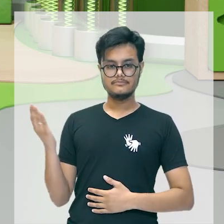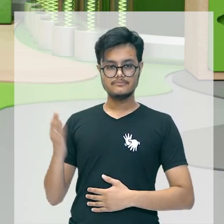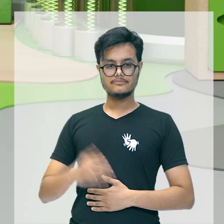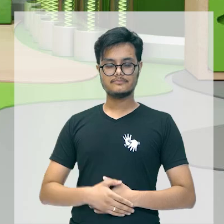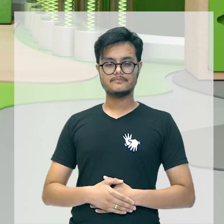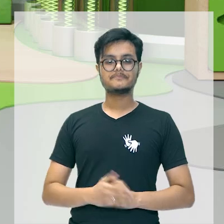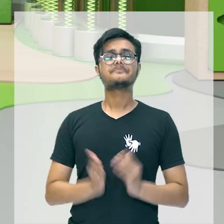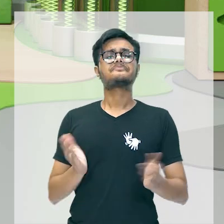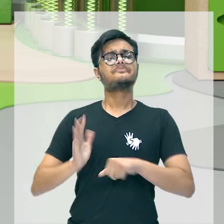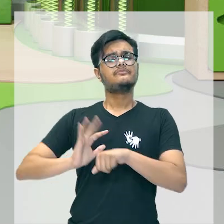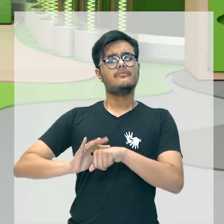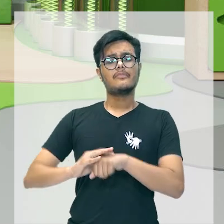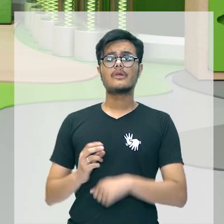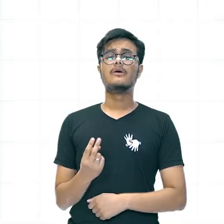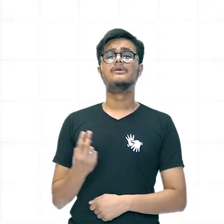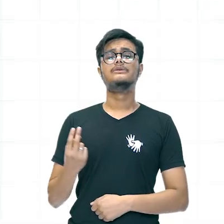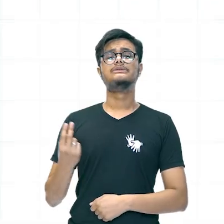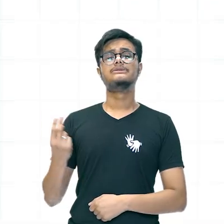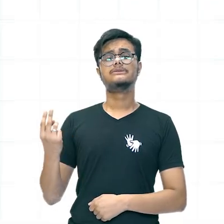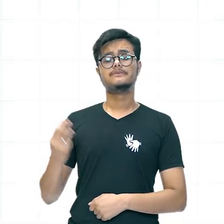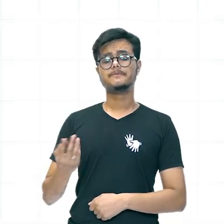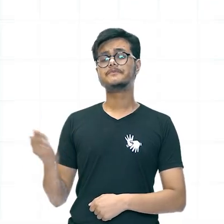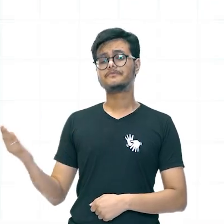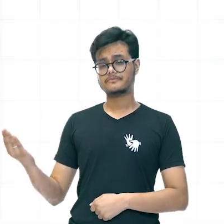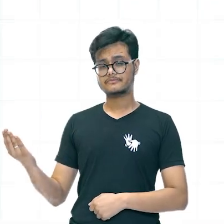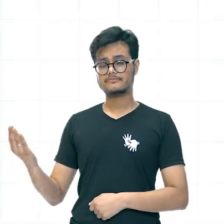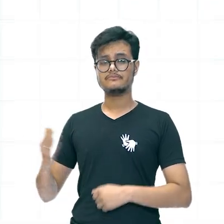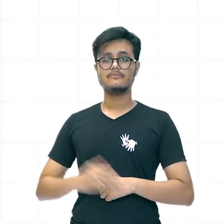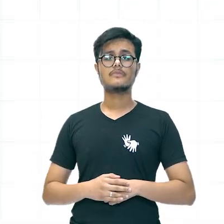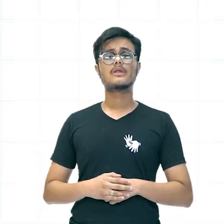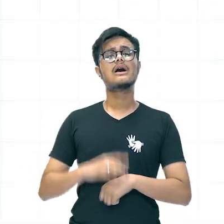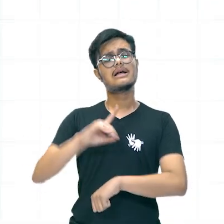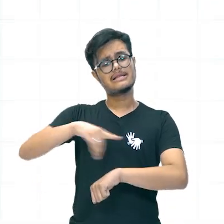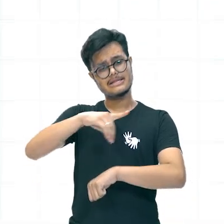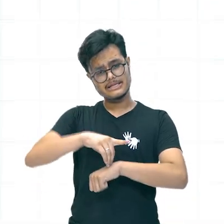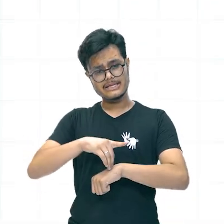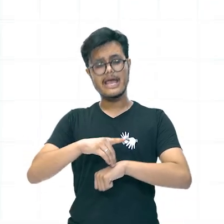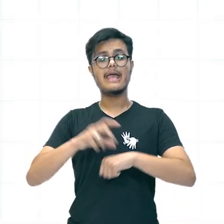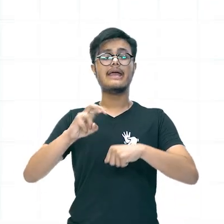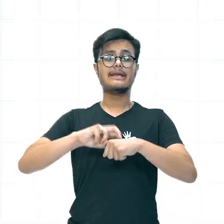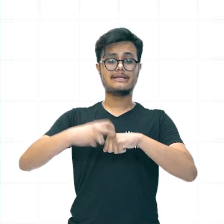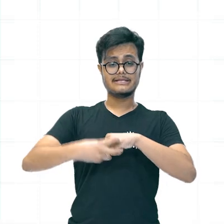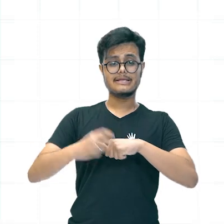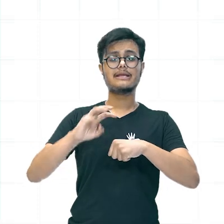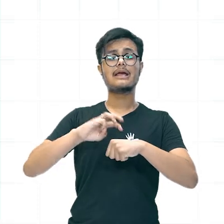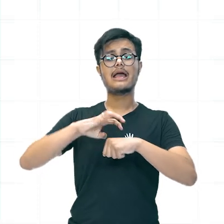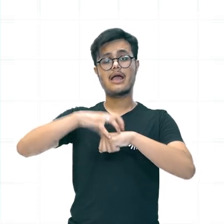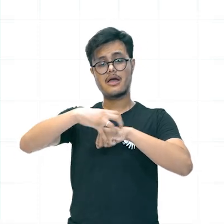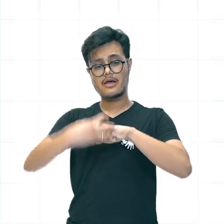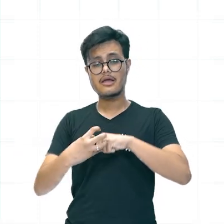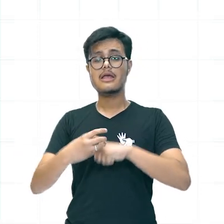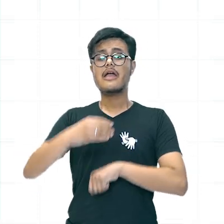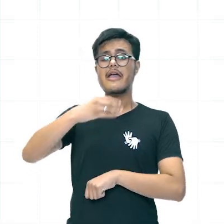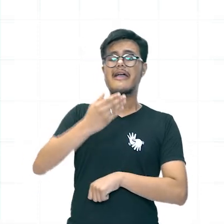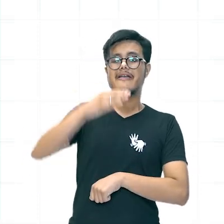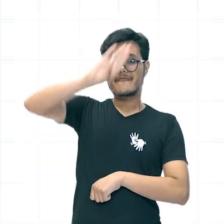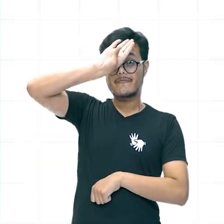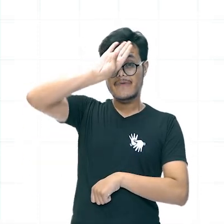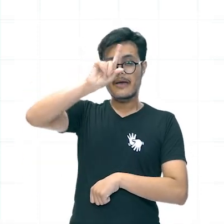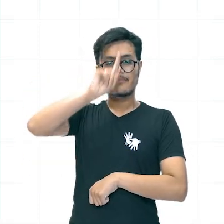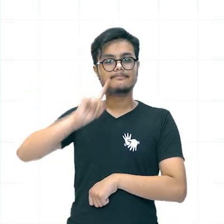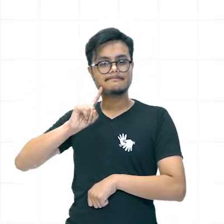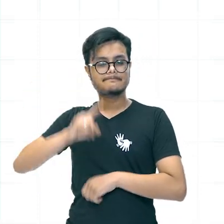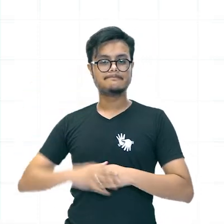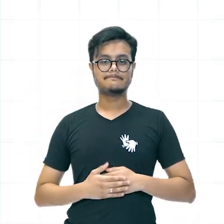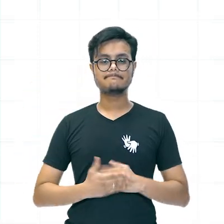Bom, quais são as doenças que ele pode transmitir? Ele vai transmitir a dengue, zika, chikungunya e febre amarela.